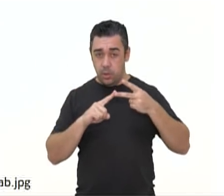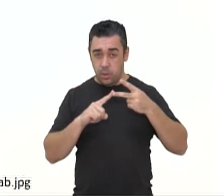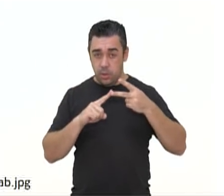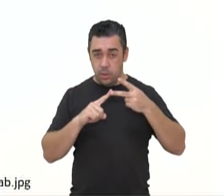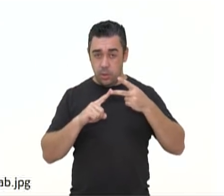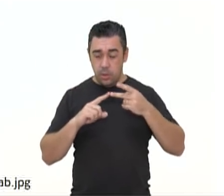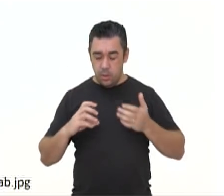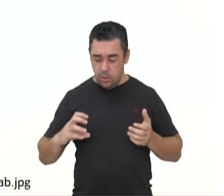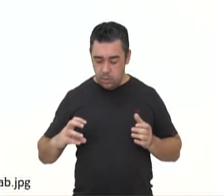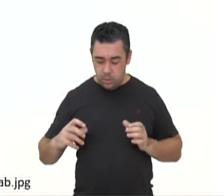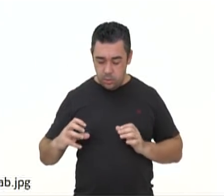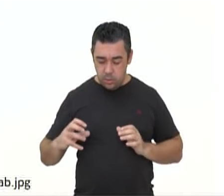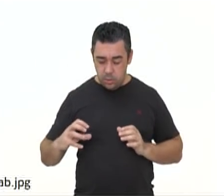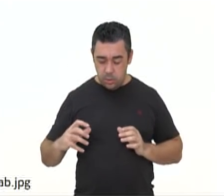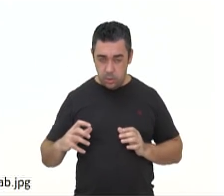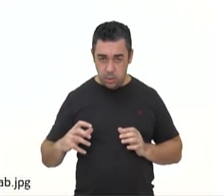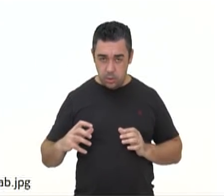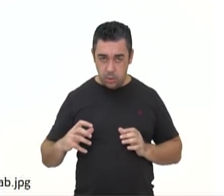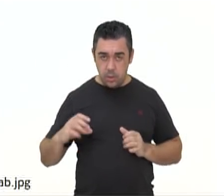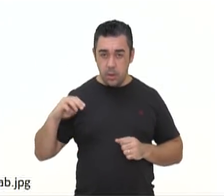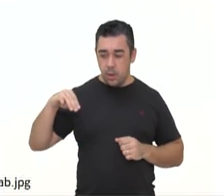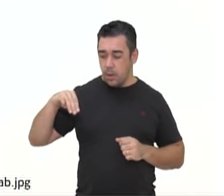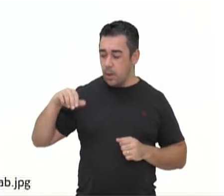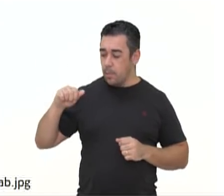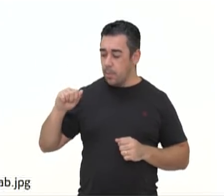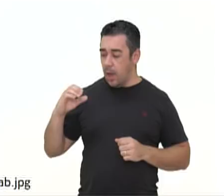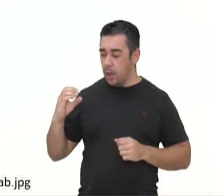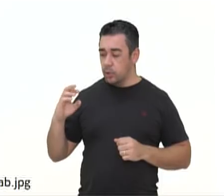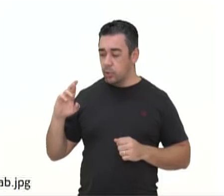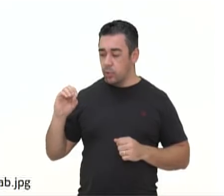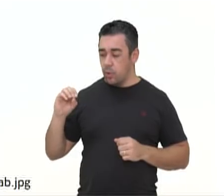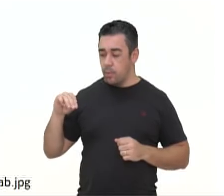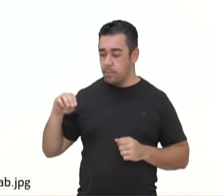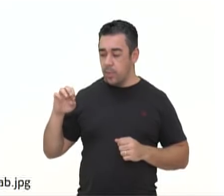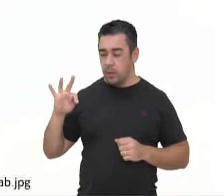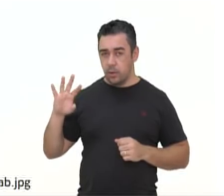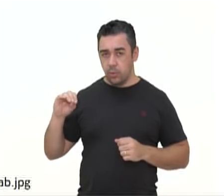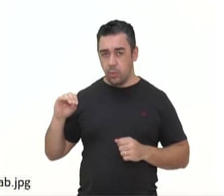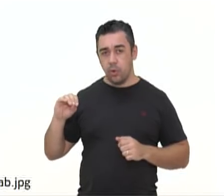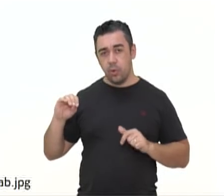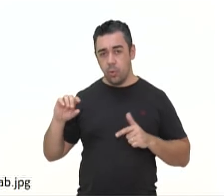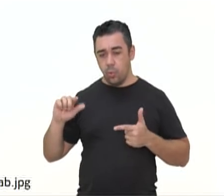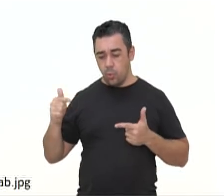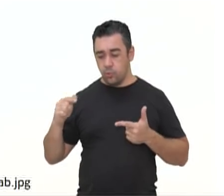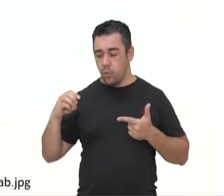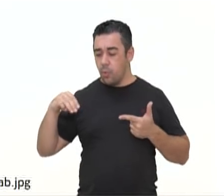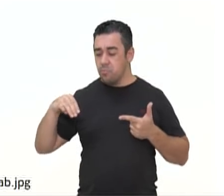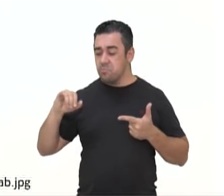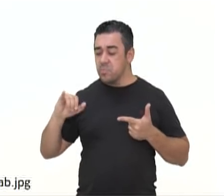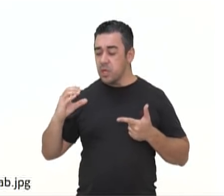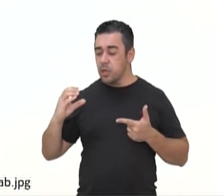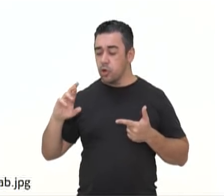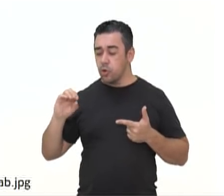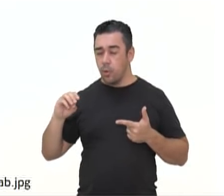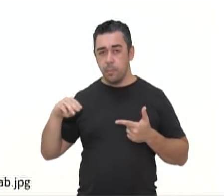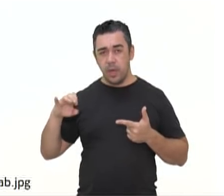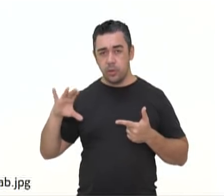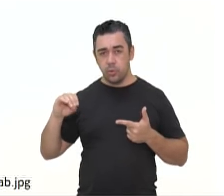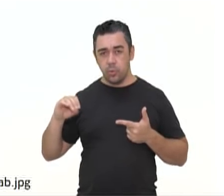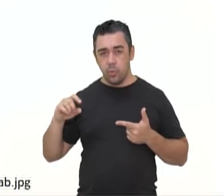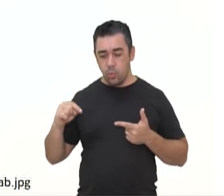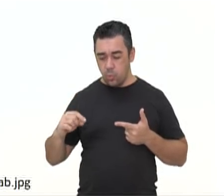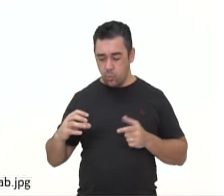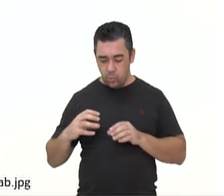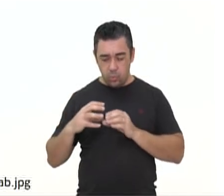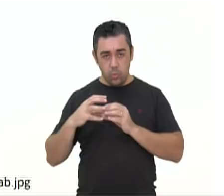Dois parafusos. O parafuso macrométrico e o parafuso micrométrico. Então é um botão único, um botão fica